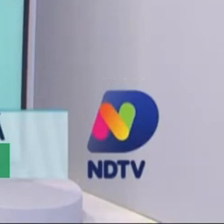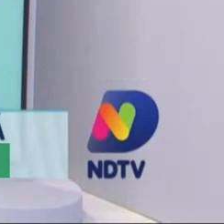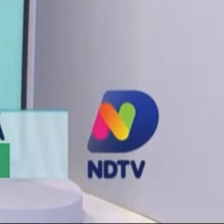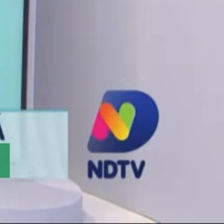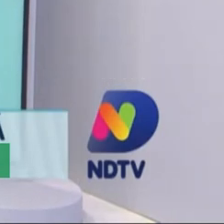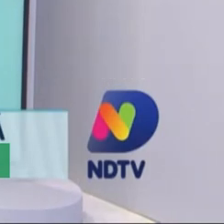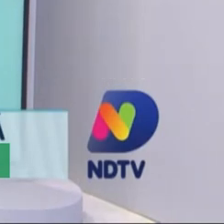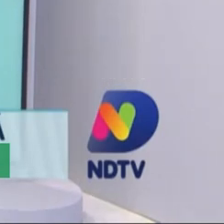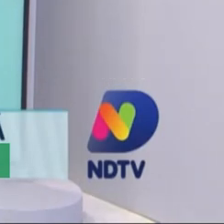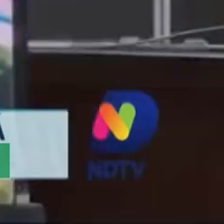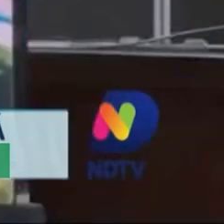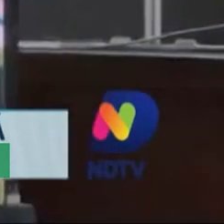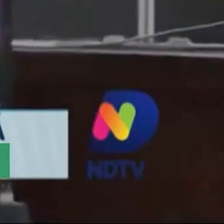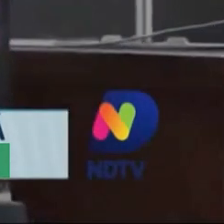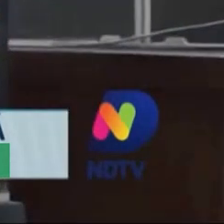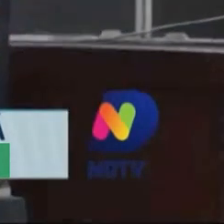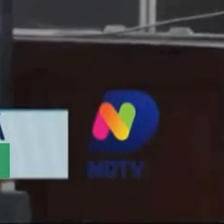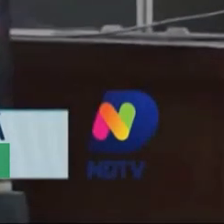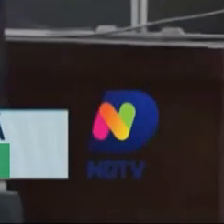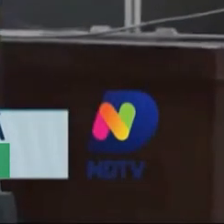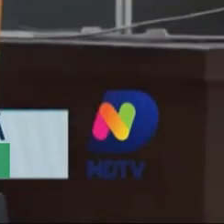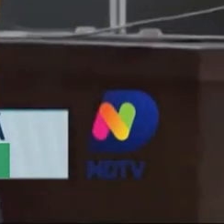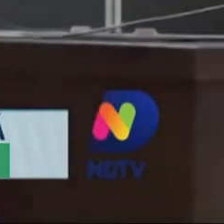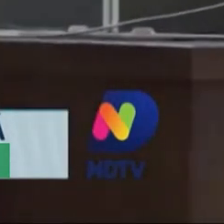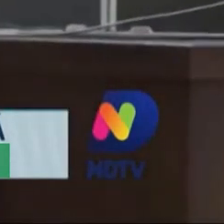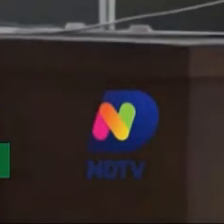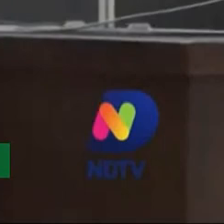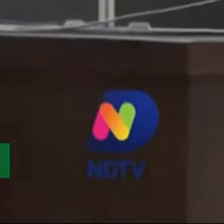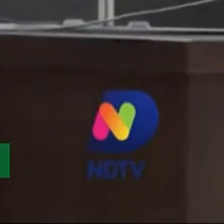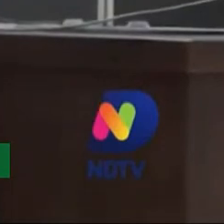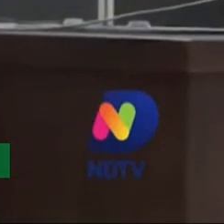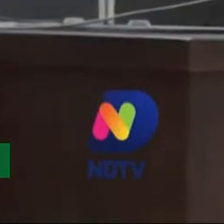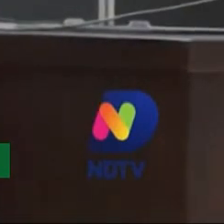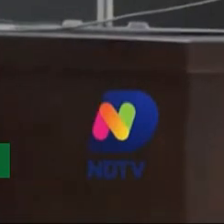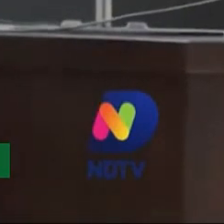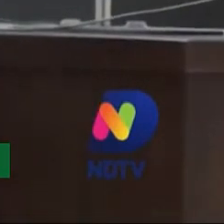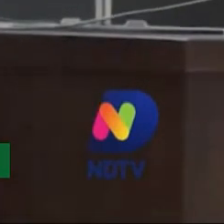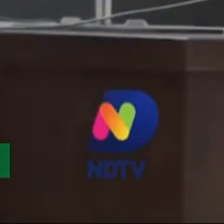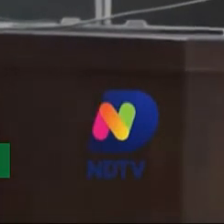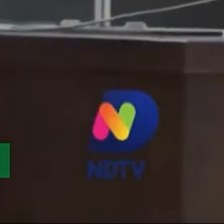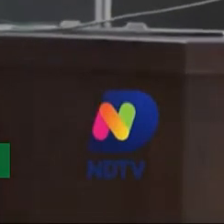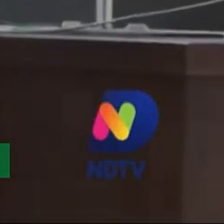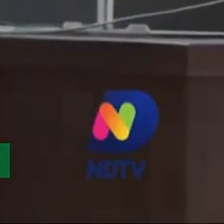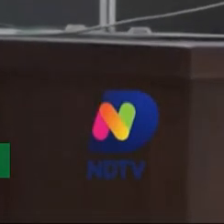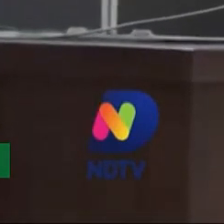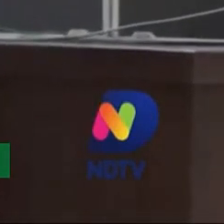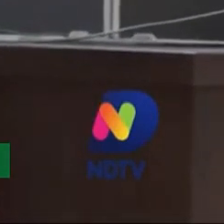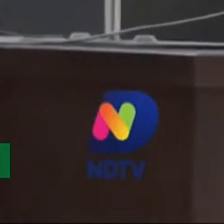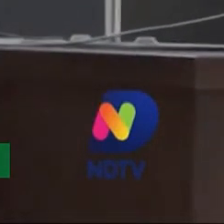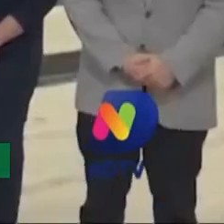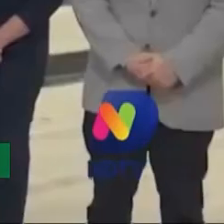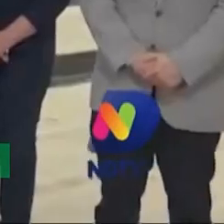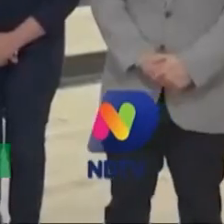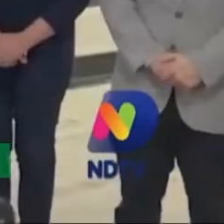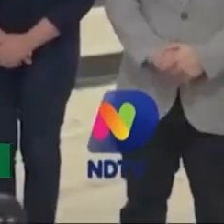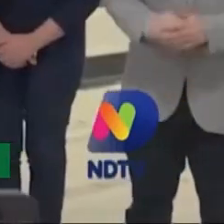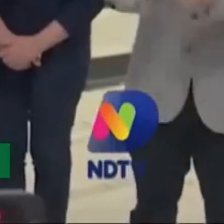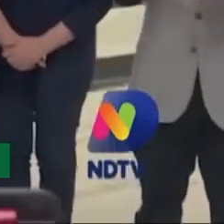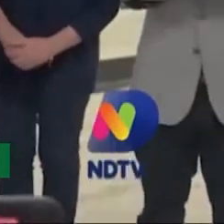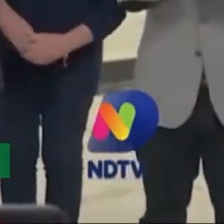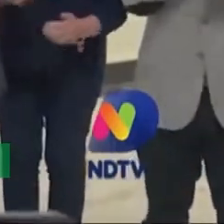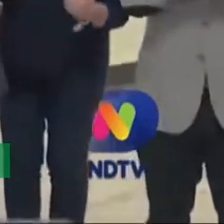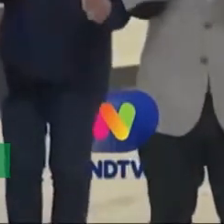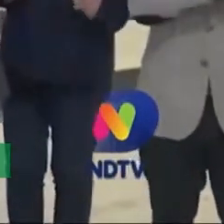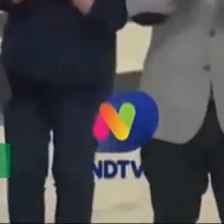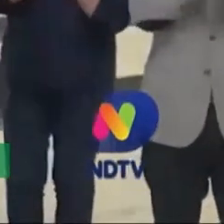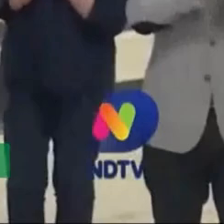acompanhar. Balance aí para mim. Jorginho Melo chegou no Centro de Inovação Norberto Fran, em Rio do Sul, acompanhado da equipe de